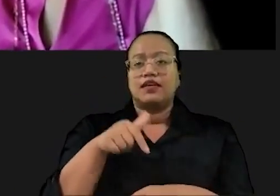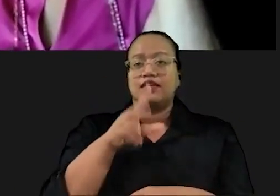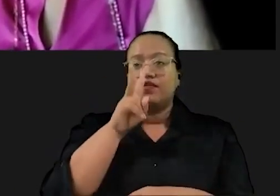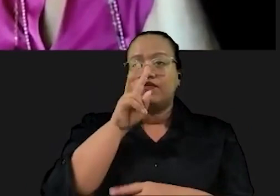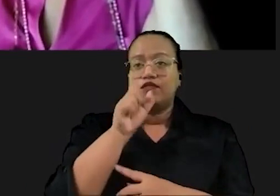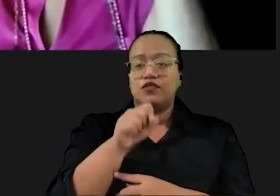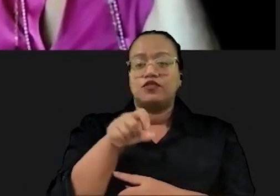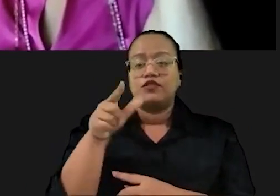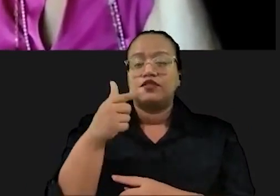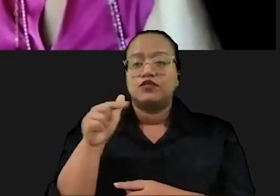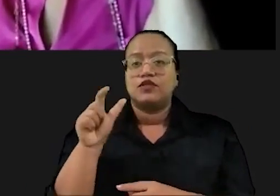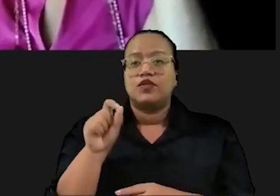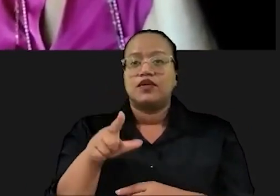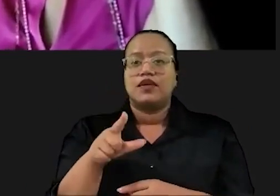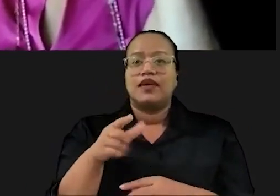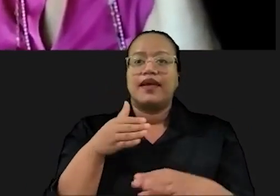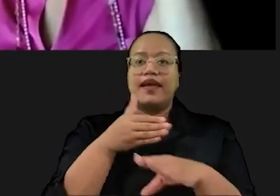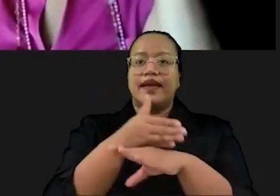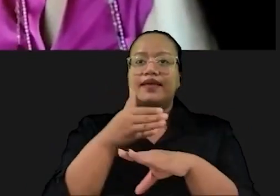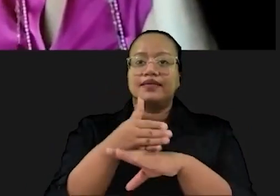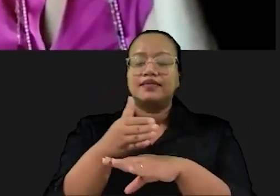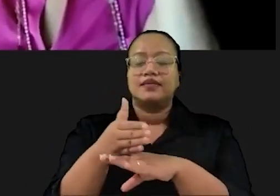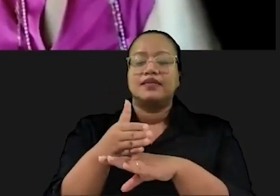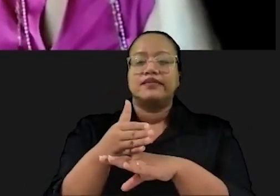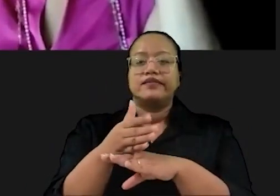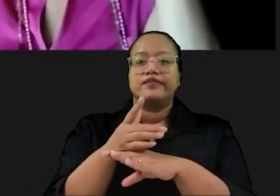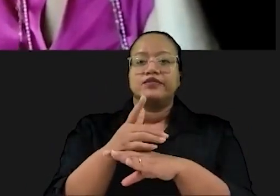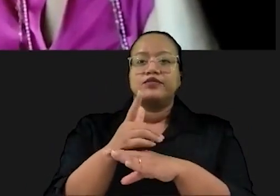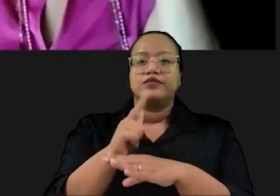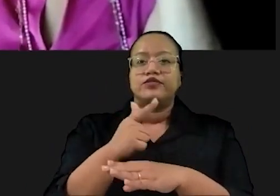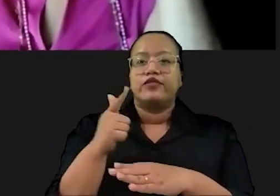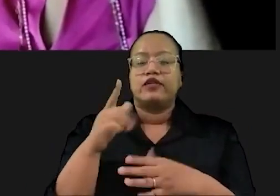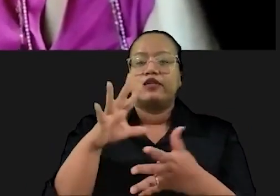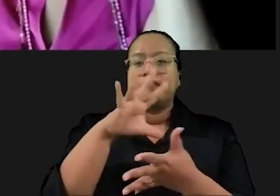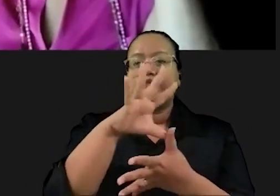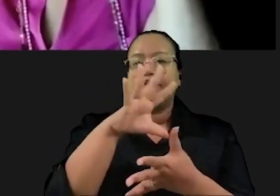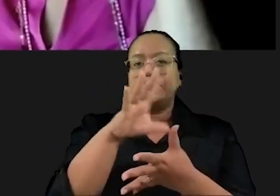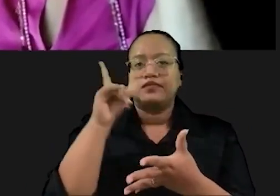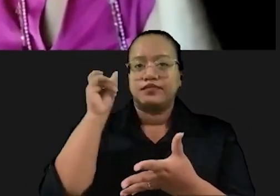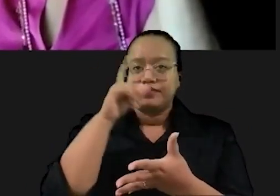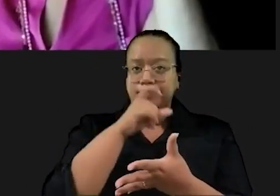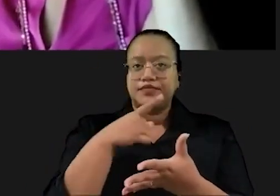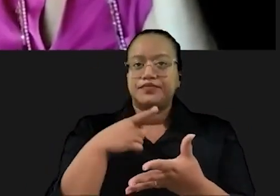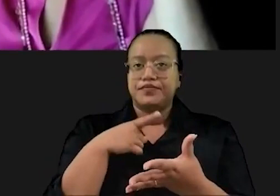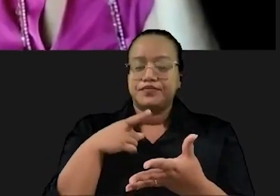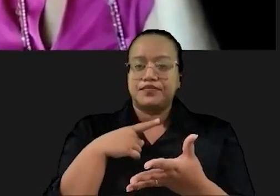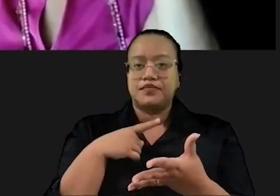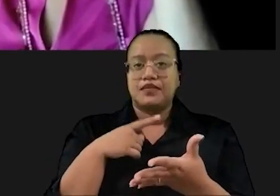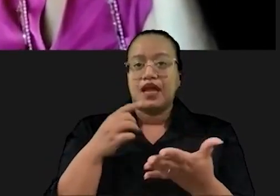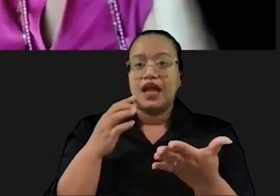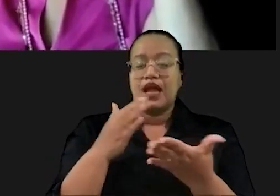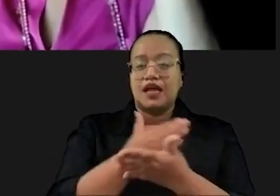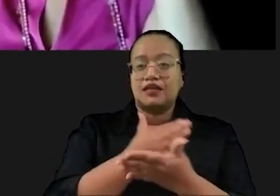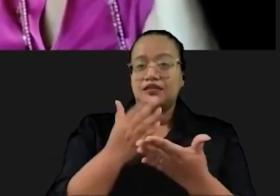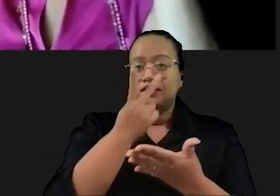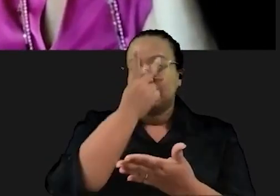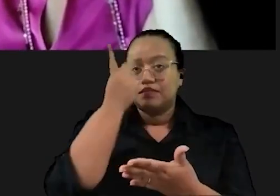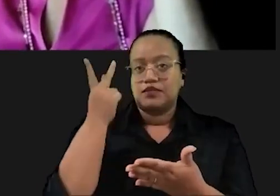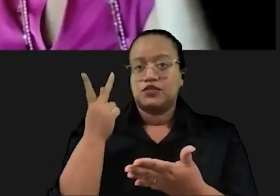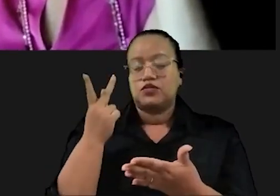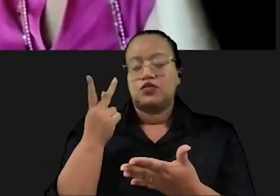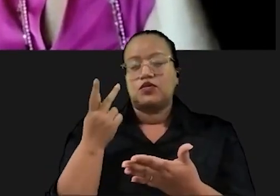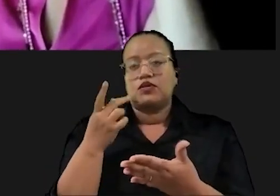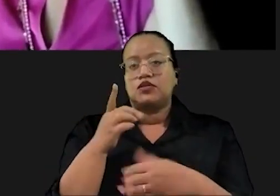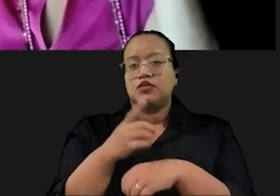geográfico, físico. Nós temos casos, Daldice, que as pessoas vão, o Caio e Carlos Alberto, as